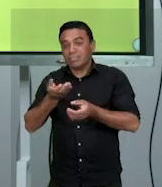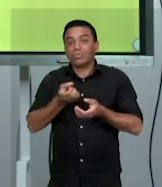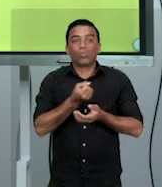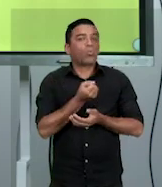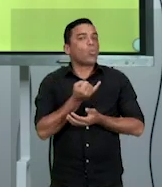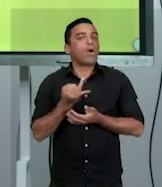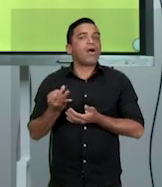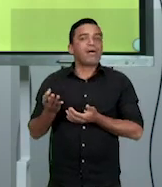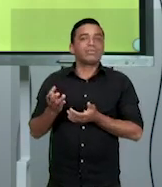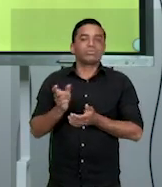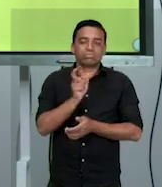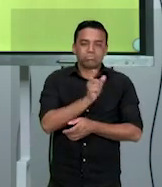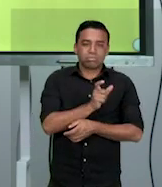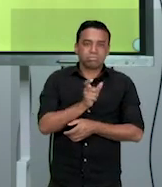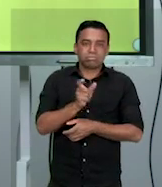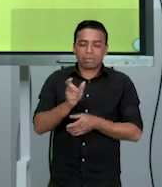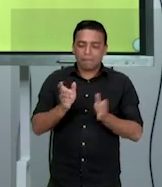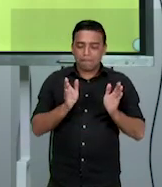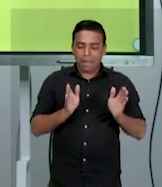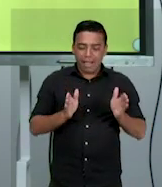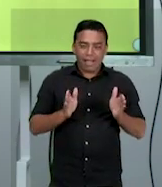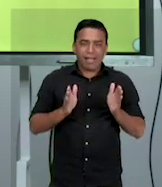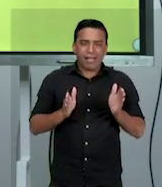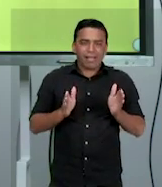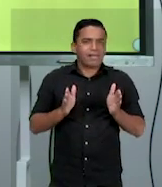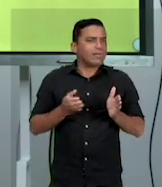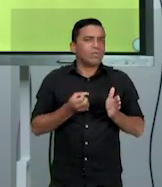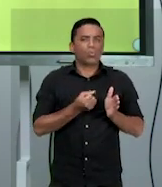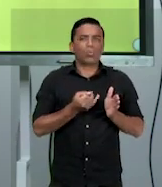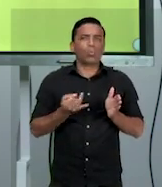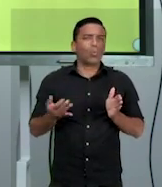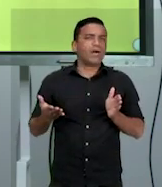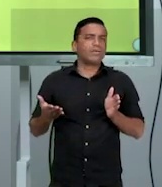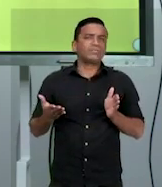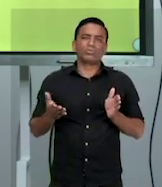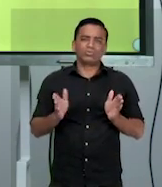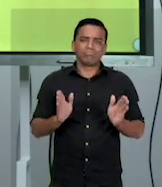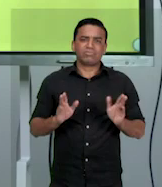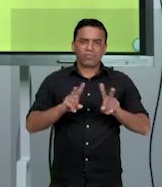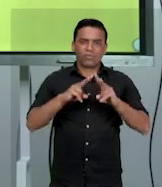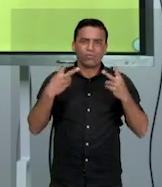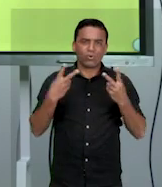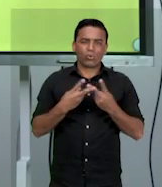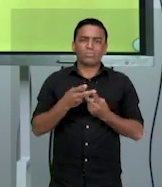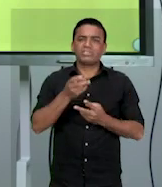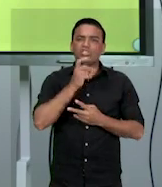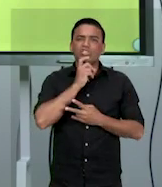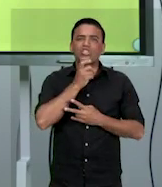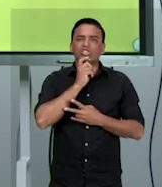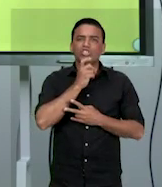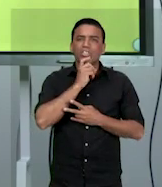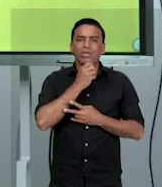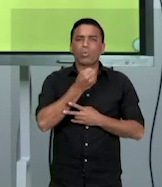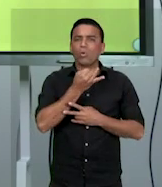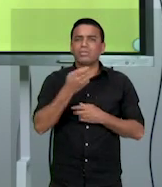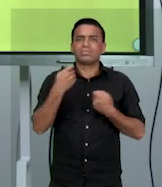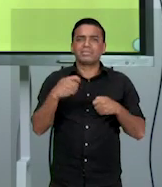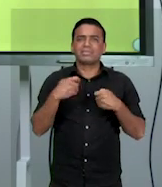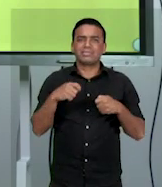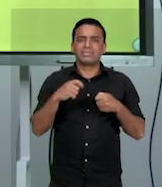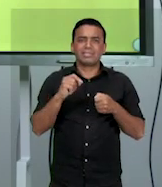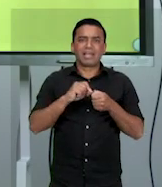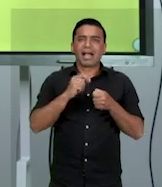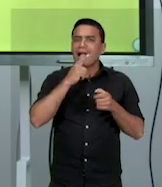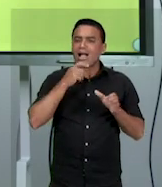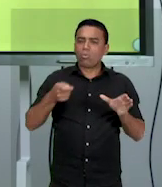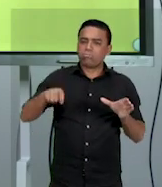precisar em cada barrinha dessa para fazer esse volume de gelo, né, quanto que vai precisar de colocar